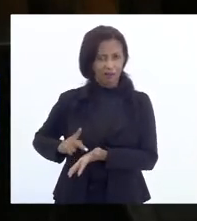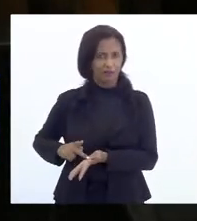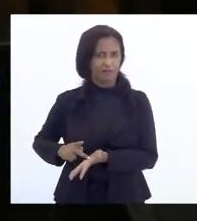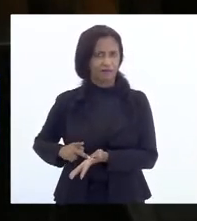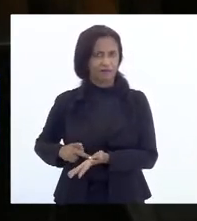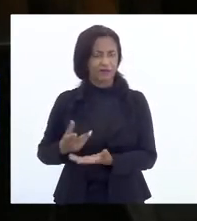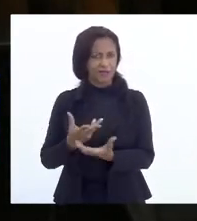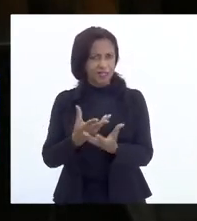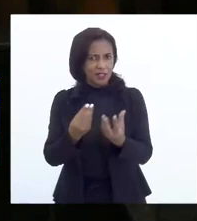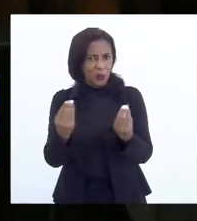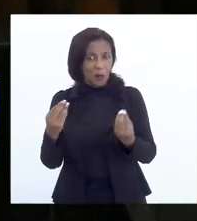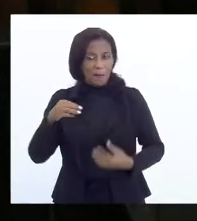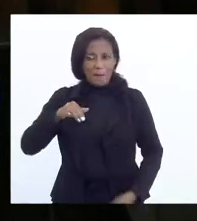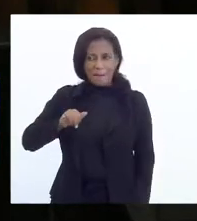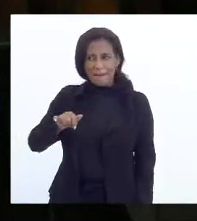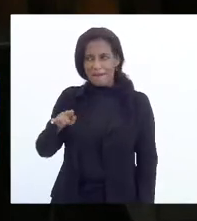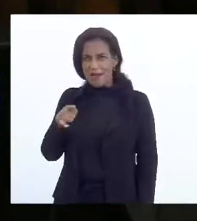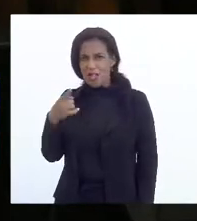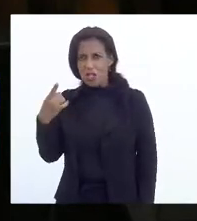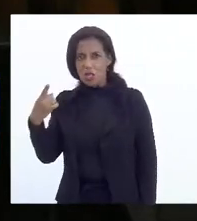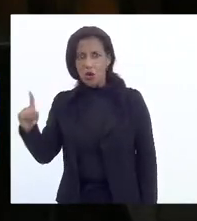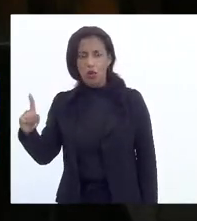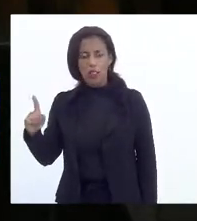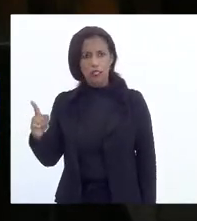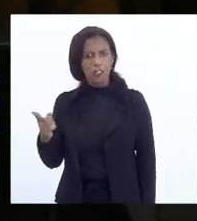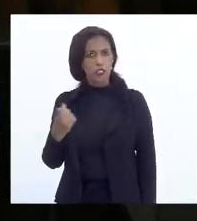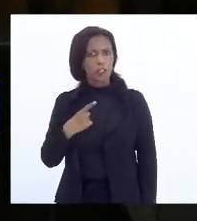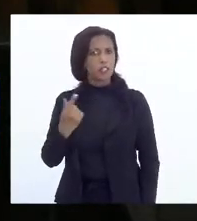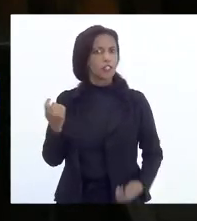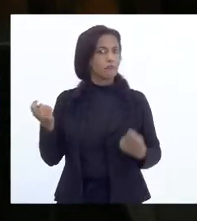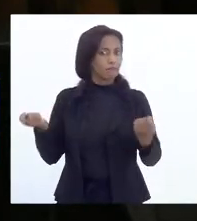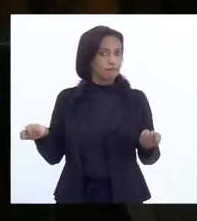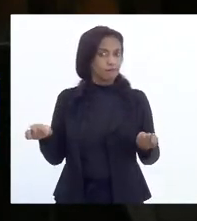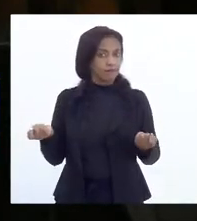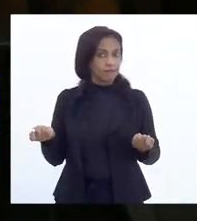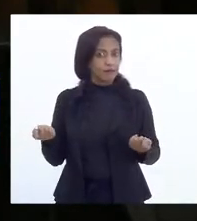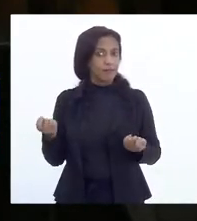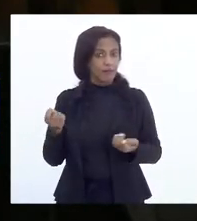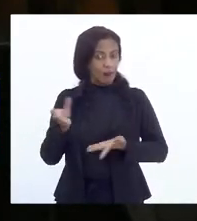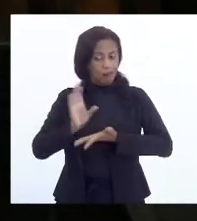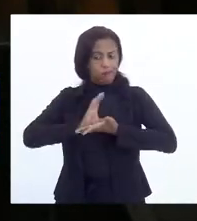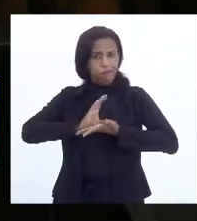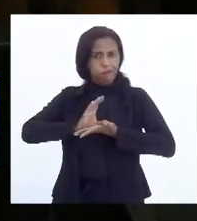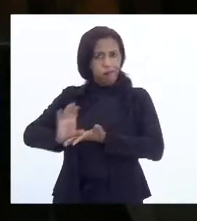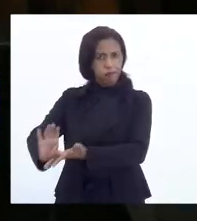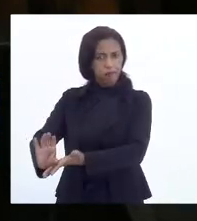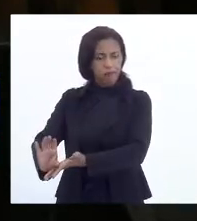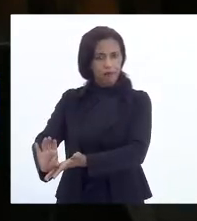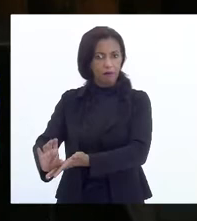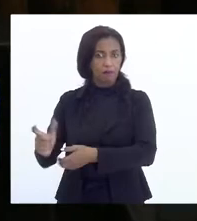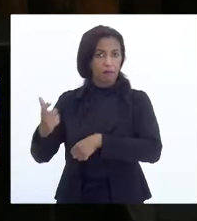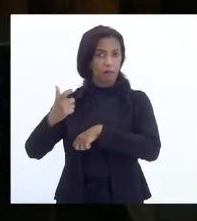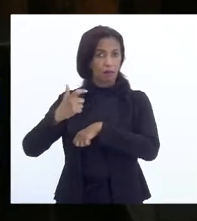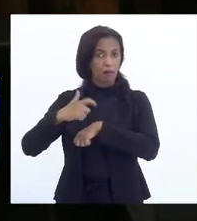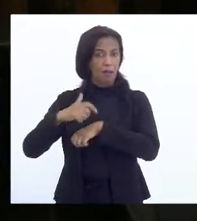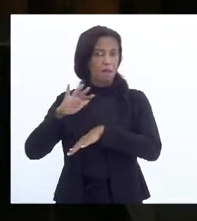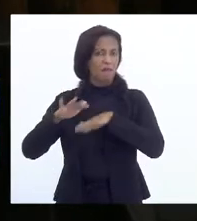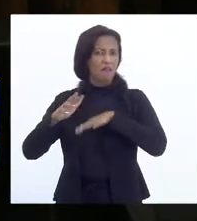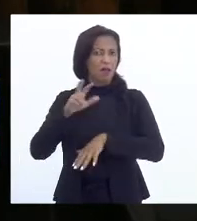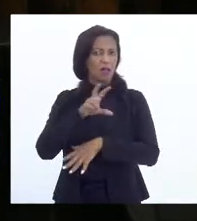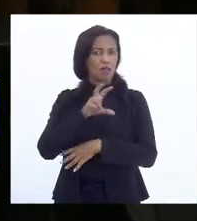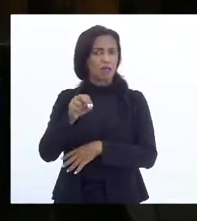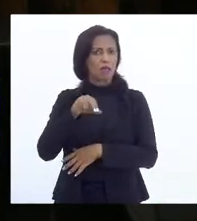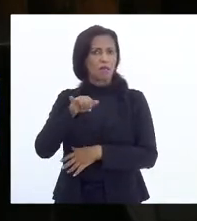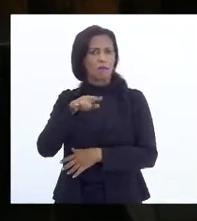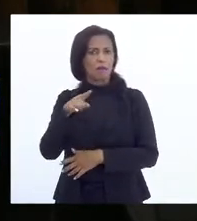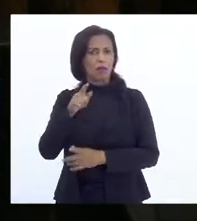são muitos milhões que estão aí previstos, na ordem de 500 milhões por